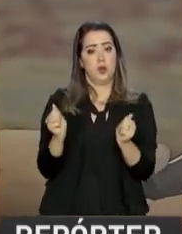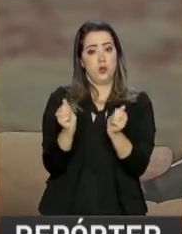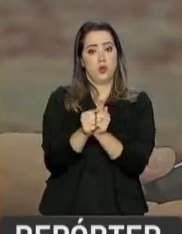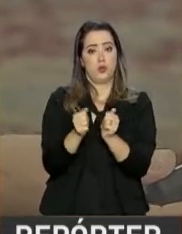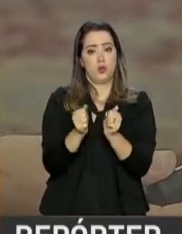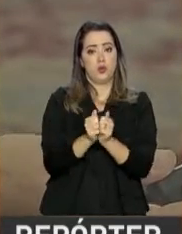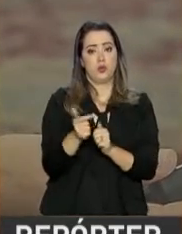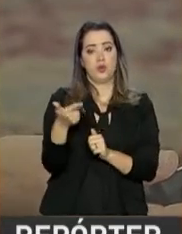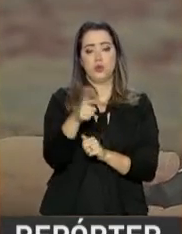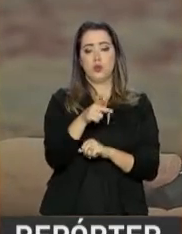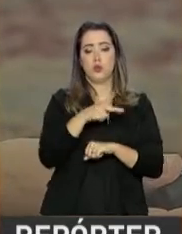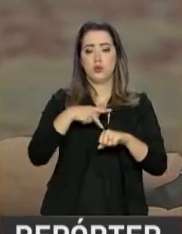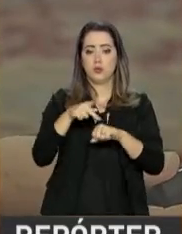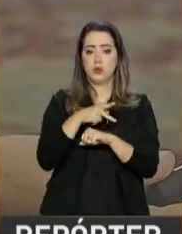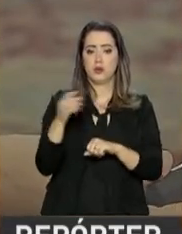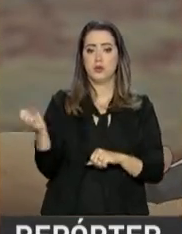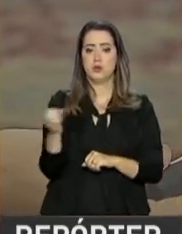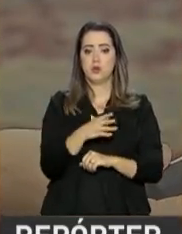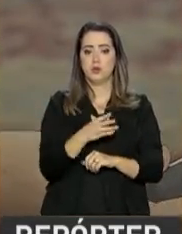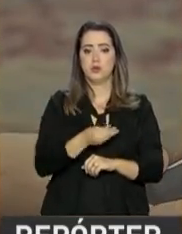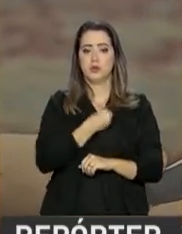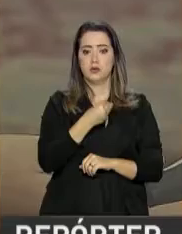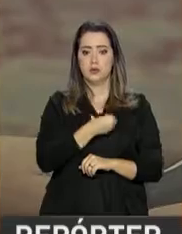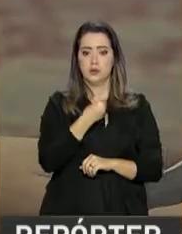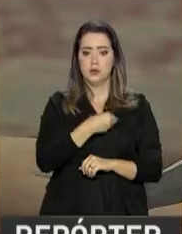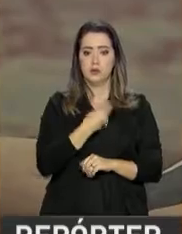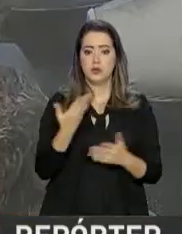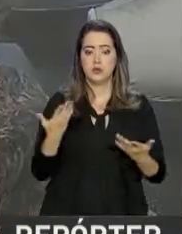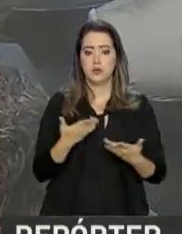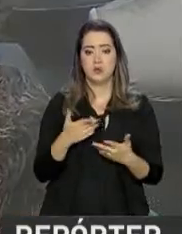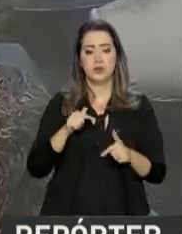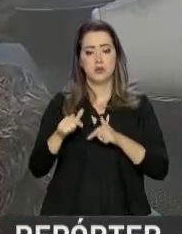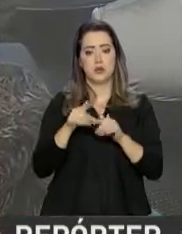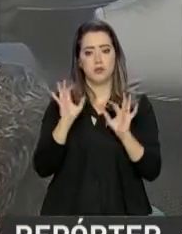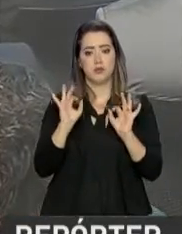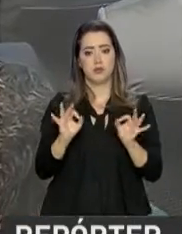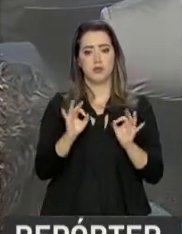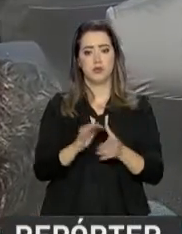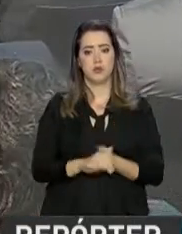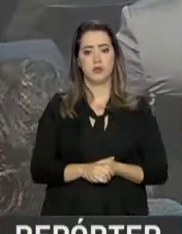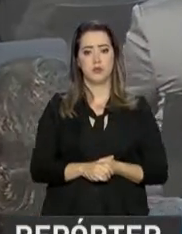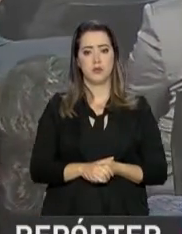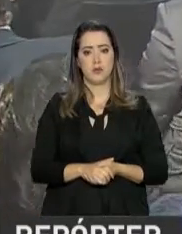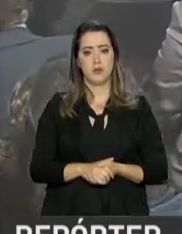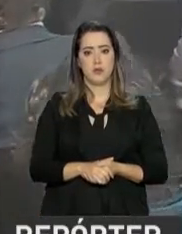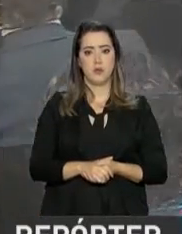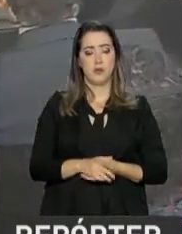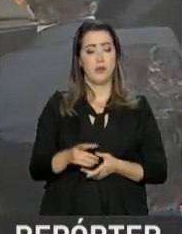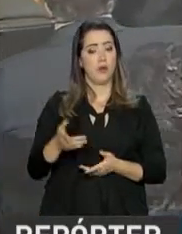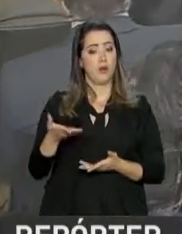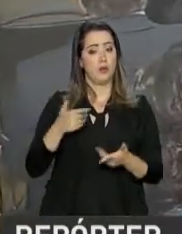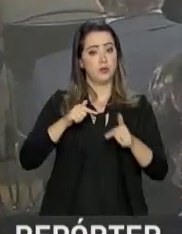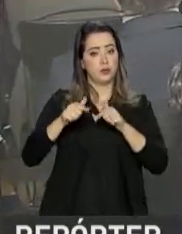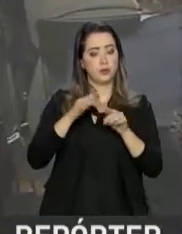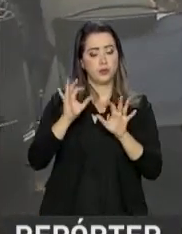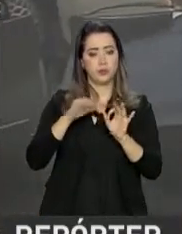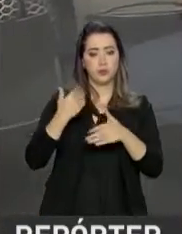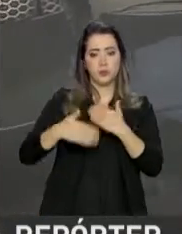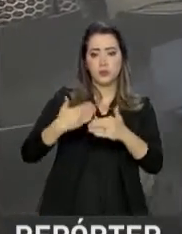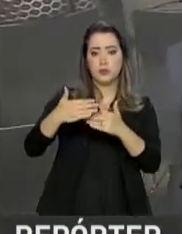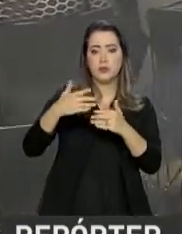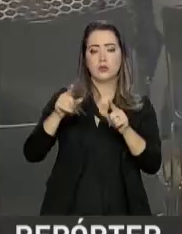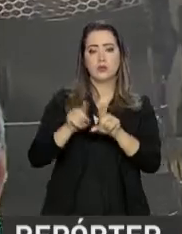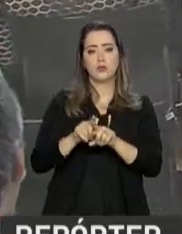aos países modernos que vivem em situação de pleno emprego as jornadas brasileiras de relações de trabalho vão ser